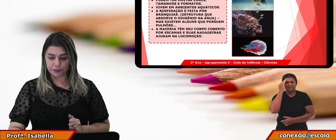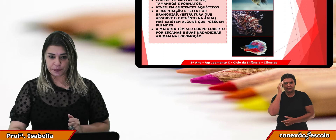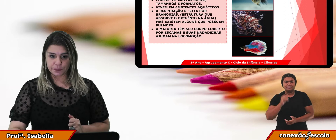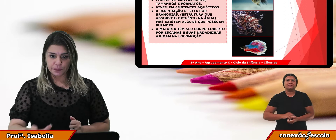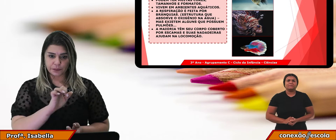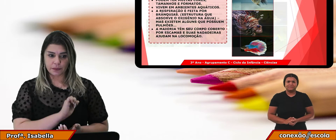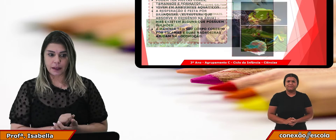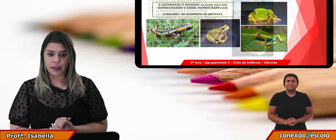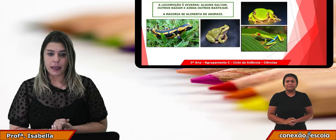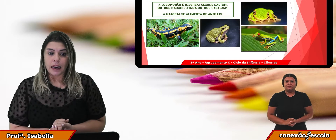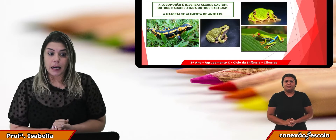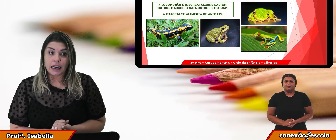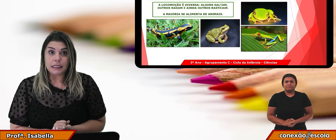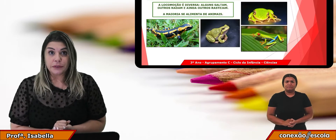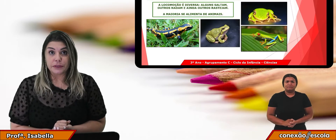Combinado?